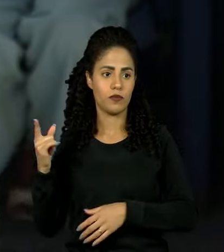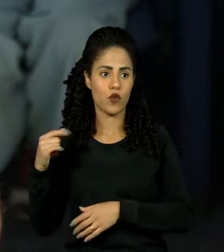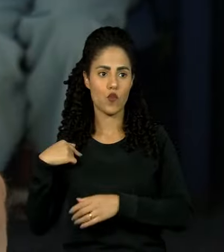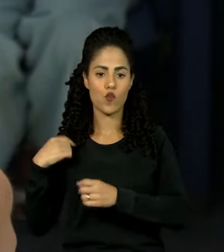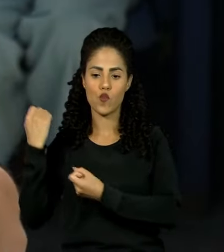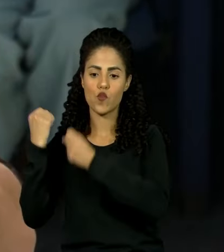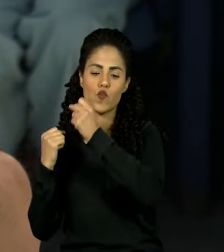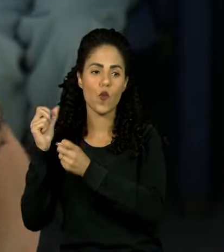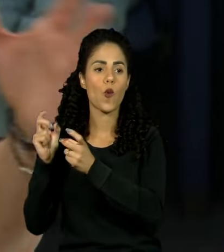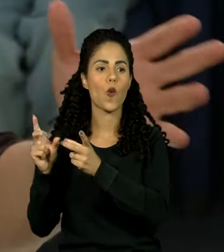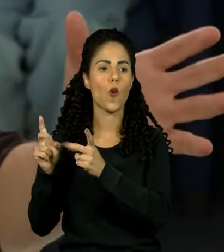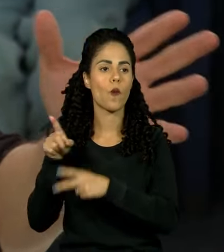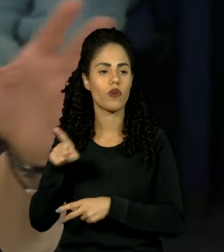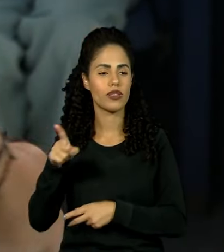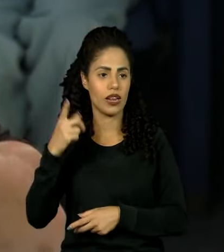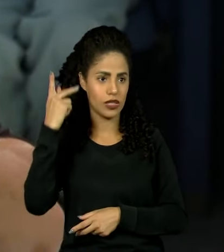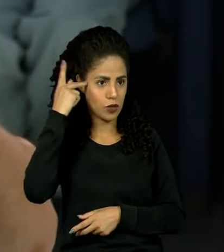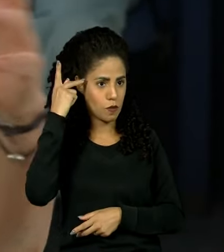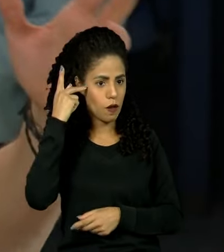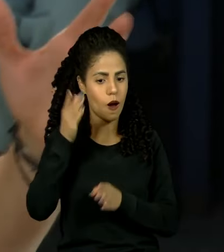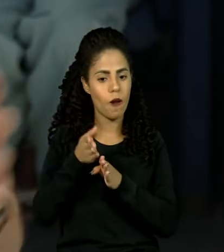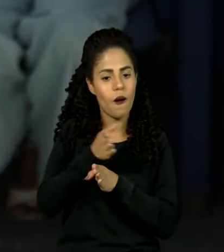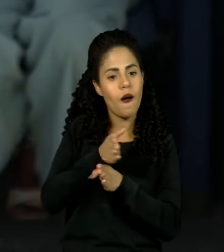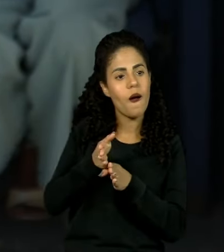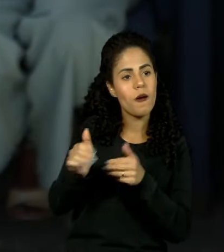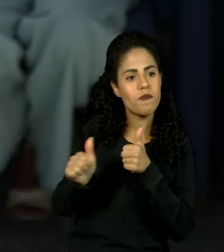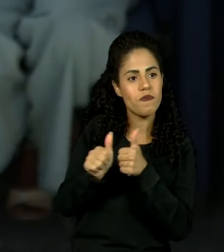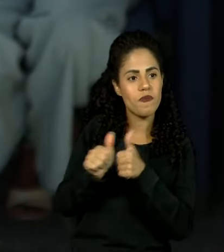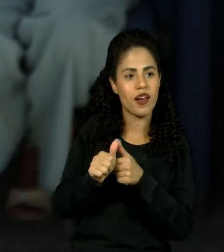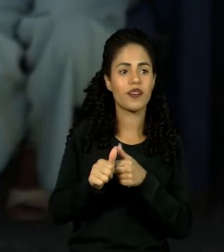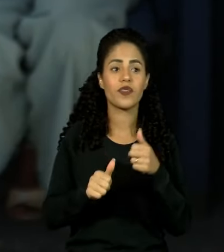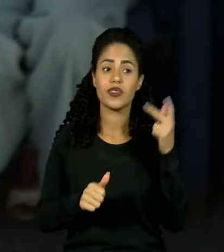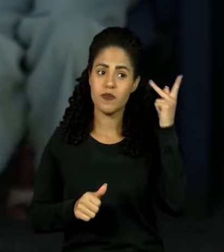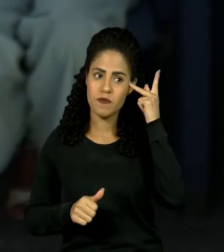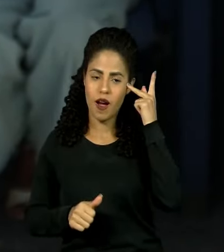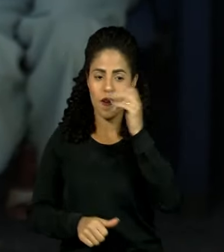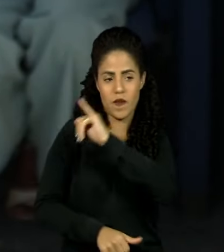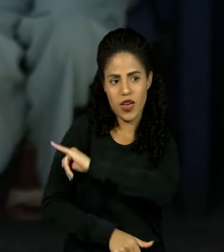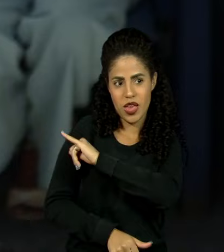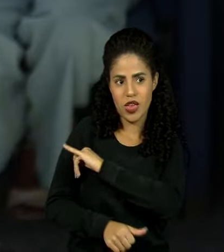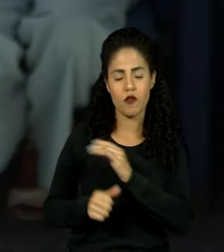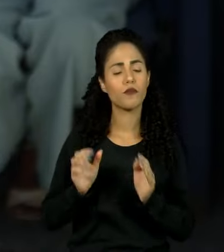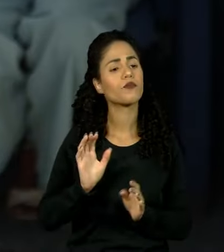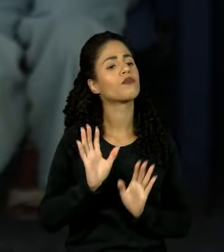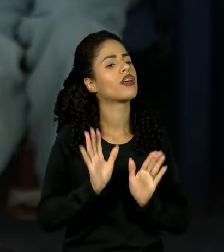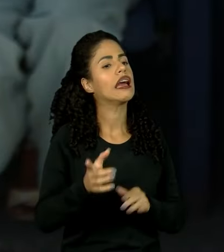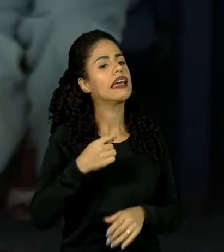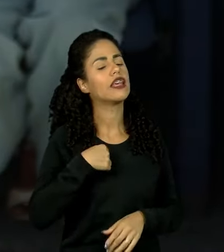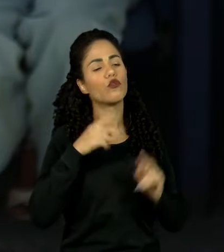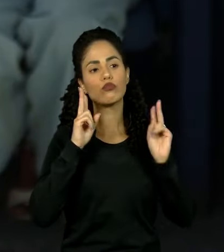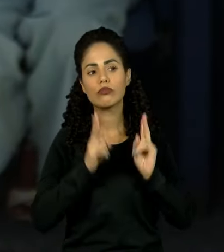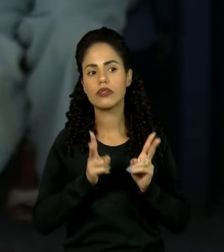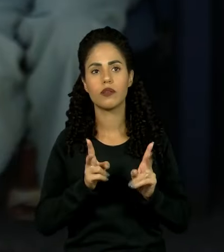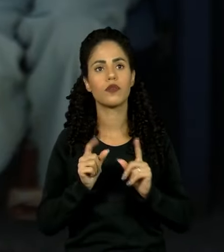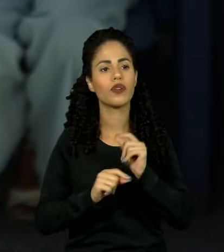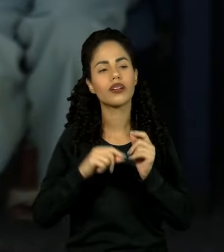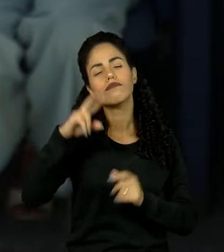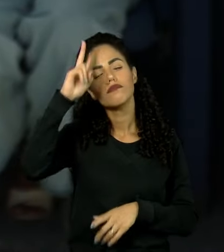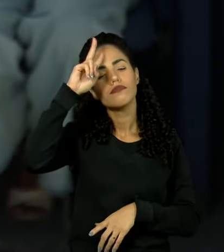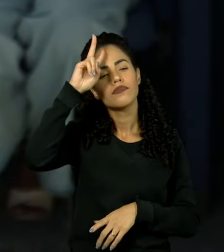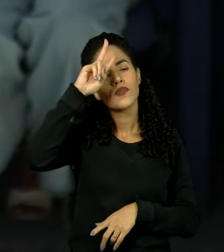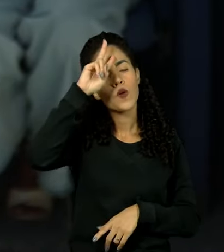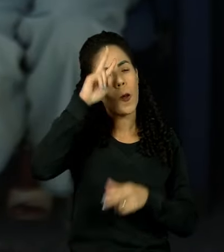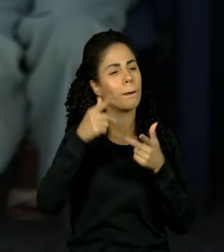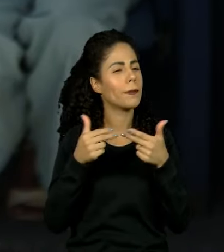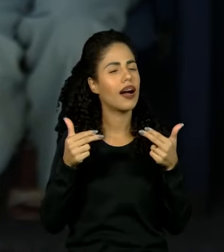é uma cidade no meio do caminho do Rio de São Paulo por isso que eu gostando das duas cidades e e eu eu tinha coisa assim tem uma tem uma lembrança linda